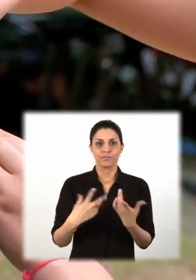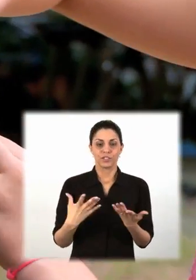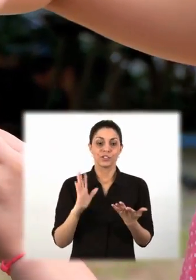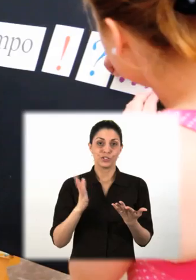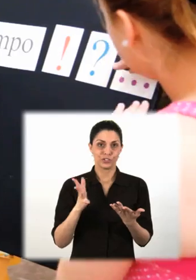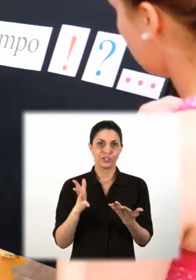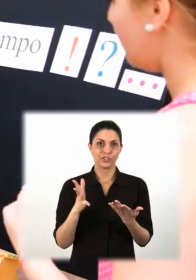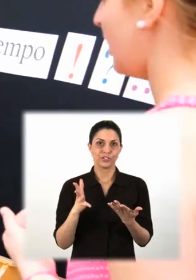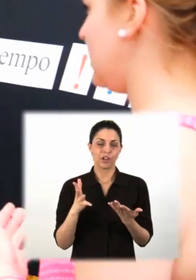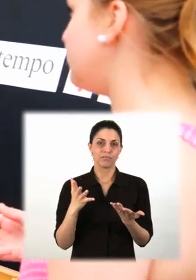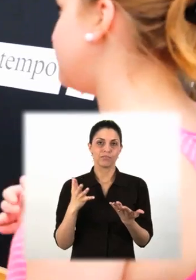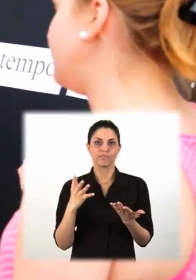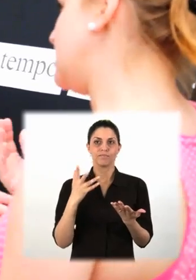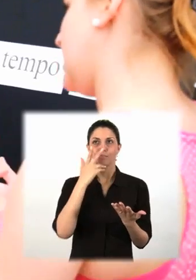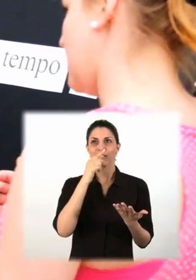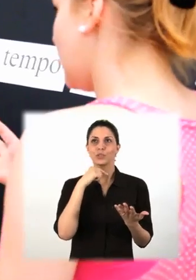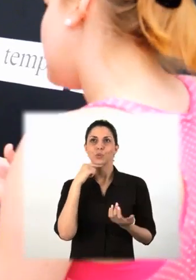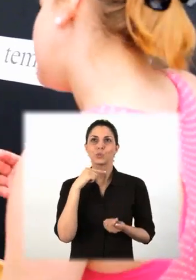Porque, ao mesmo tempo, ele